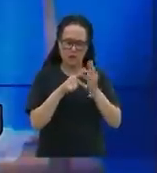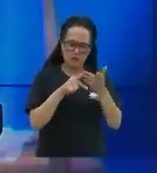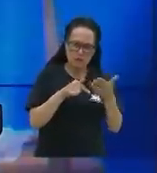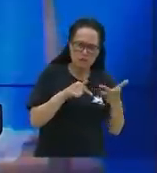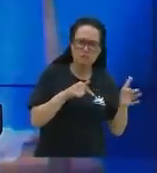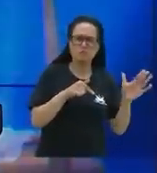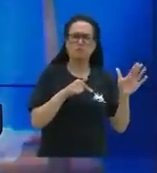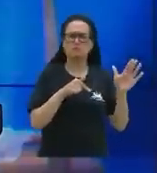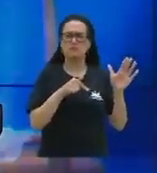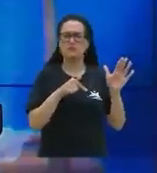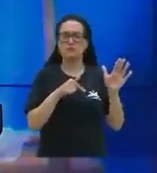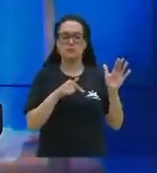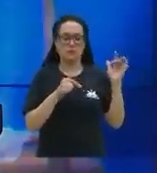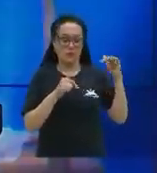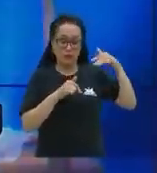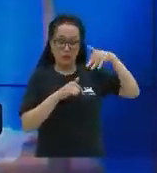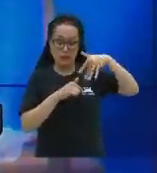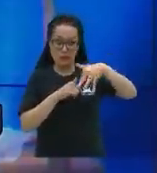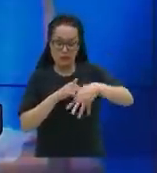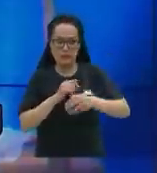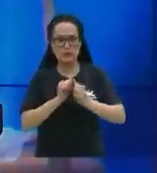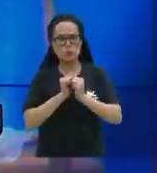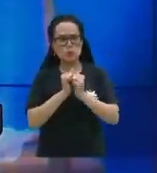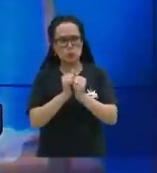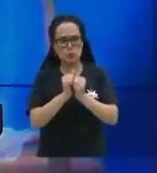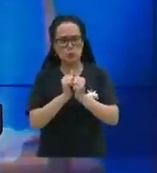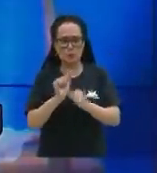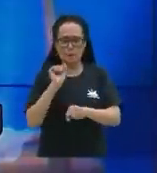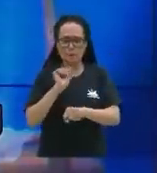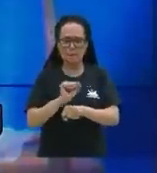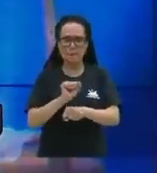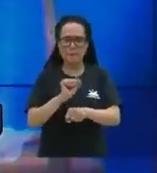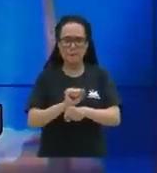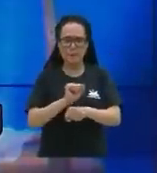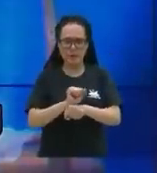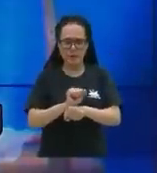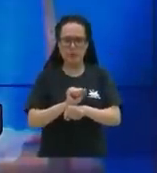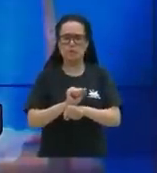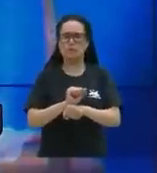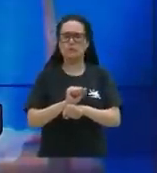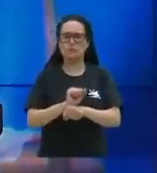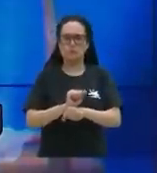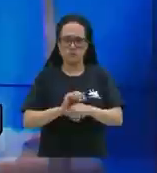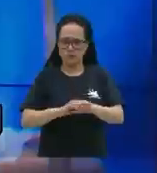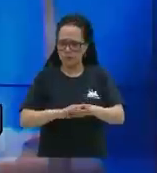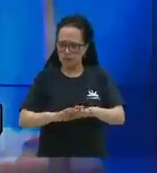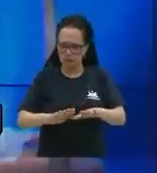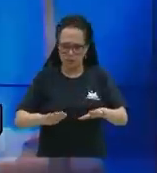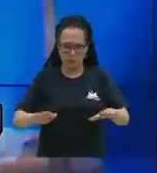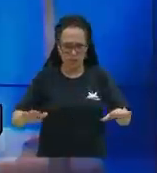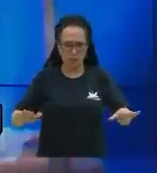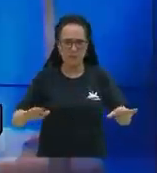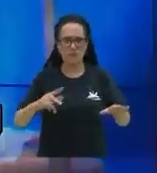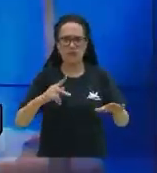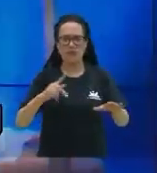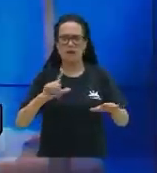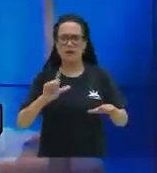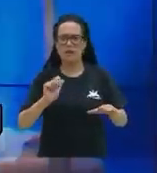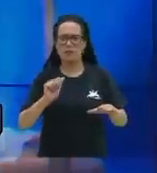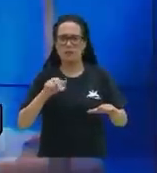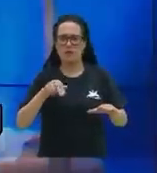Descendo com eles, parou numa planície. Imagina, Jesus parou numa planície, num